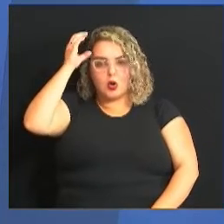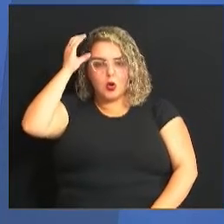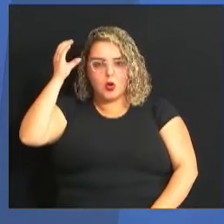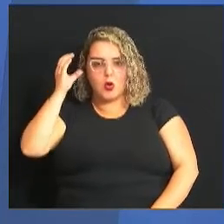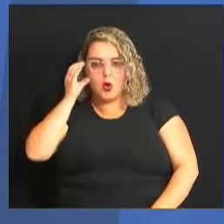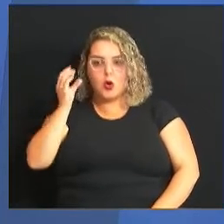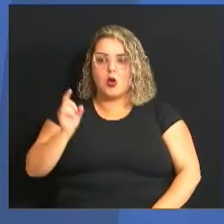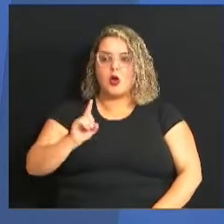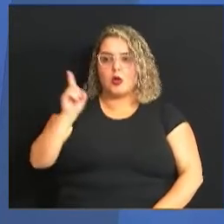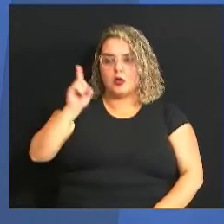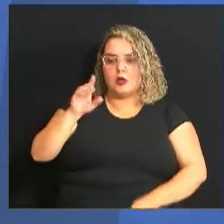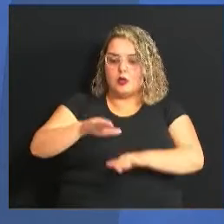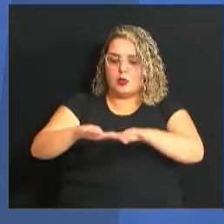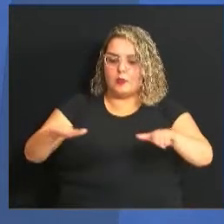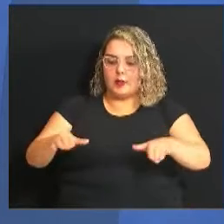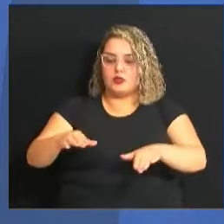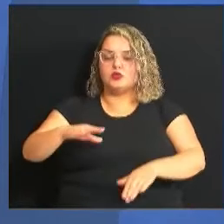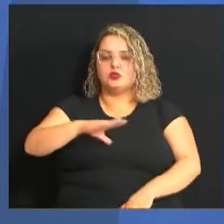lá no Paço Municipal.